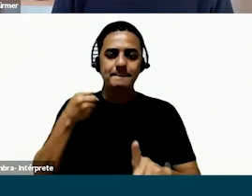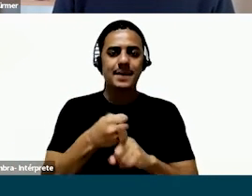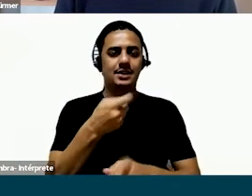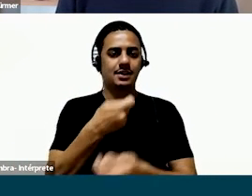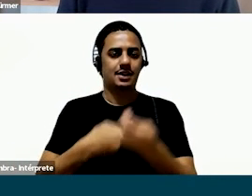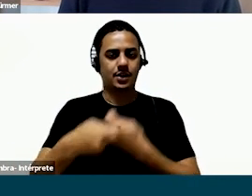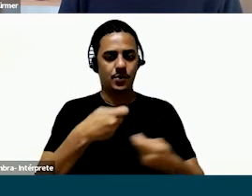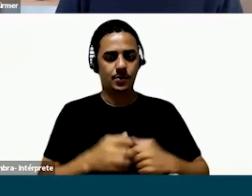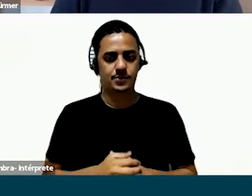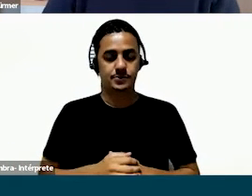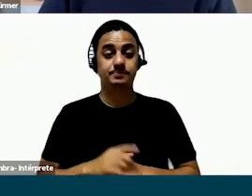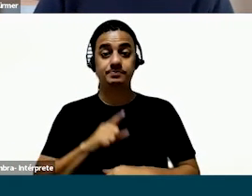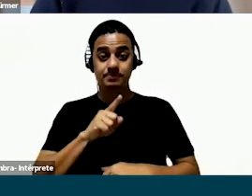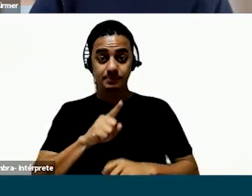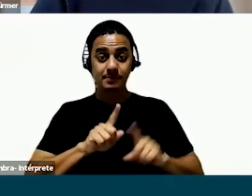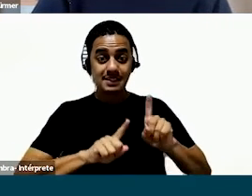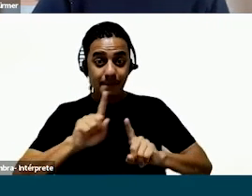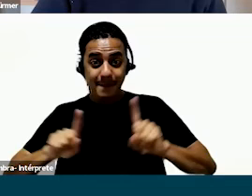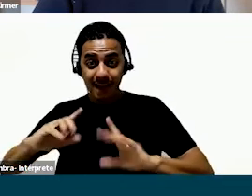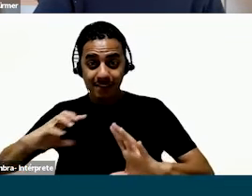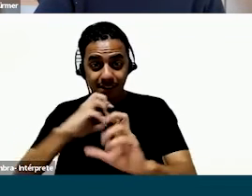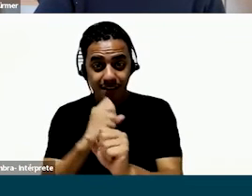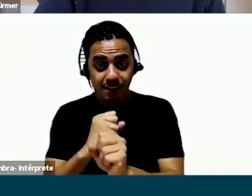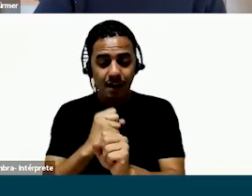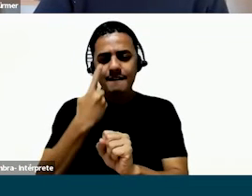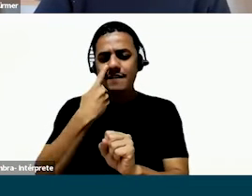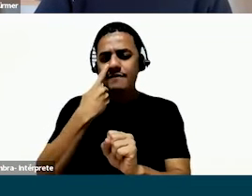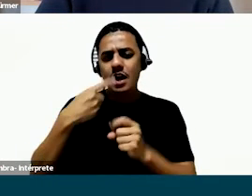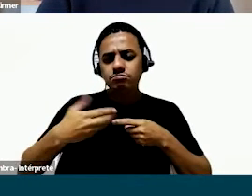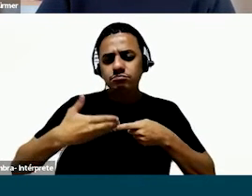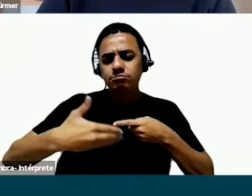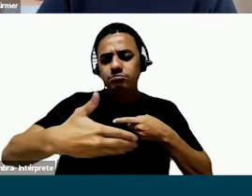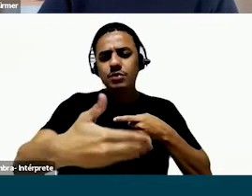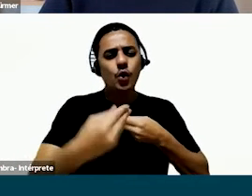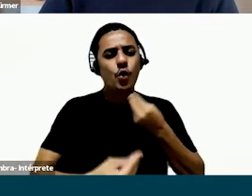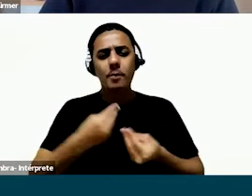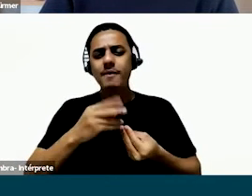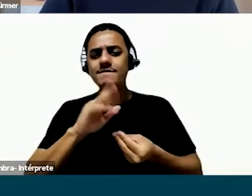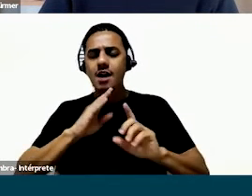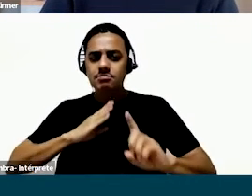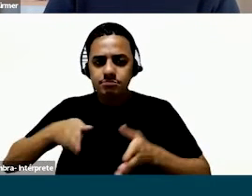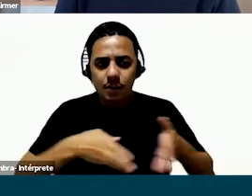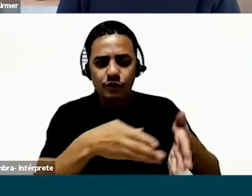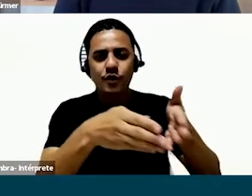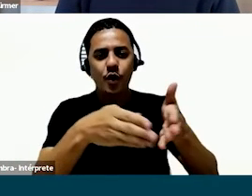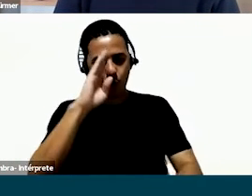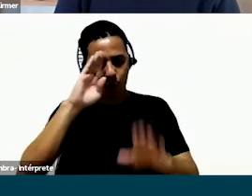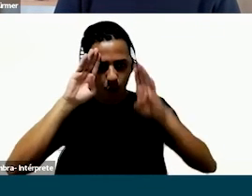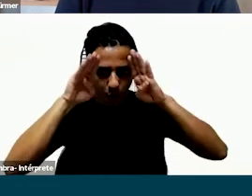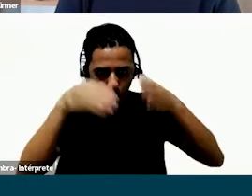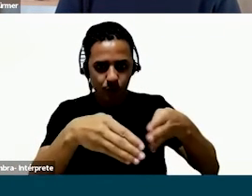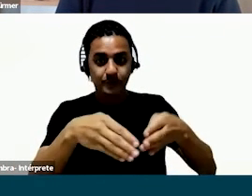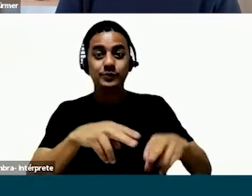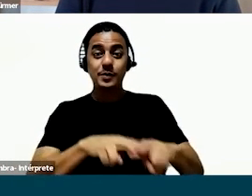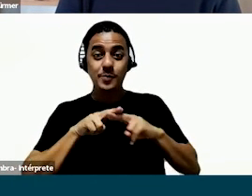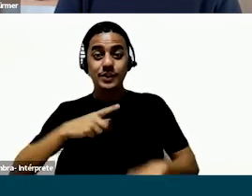relacionadas. Esse tipo de métrica antecipa como o indicador lagging vai se comportar. E é por isso que é neles que a gente